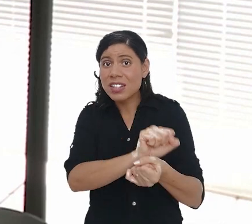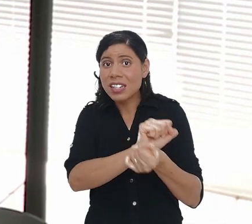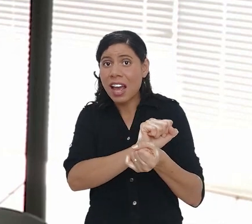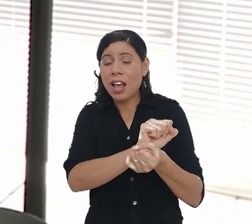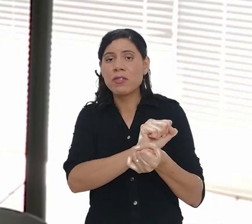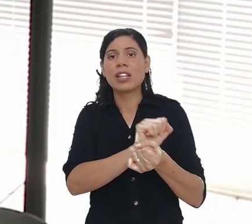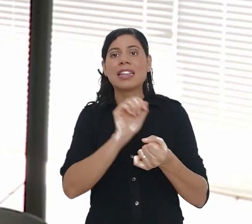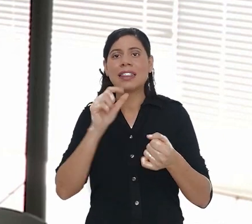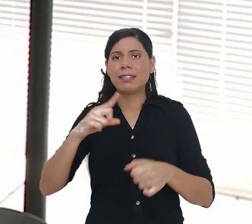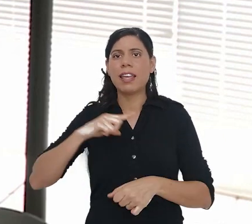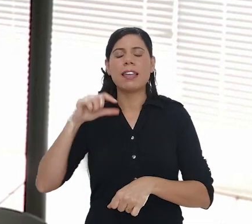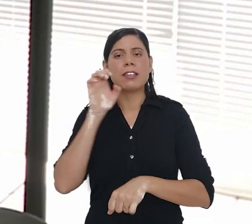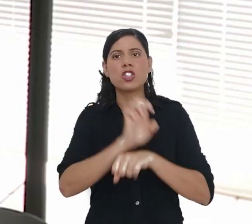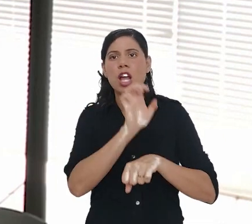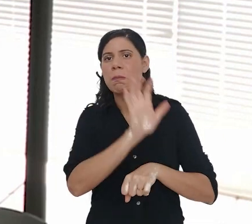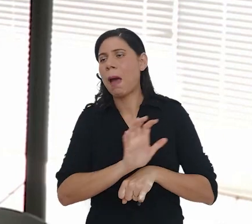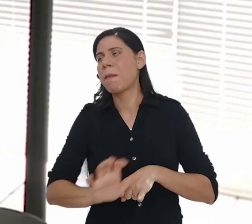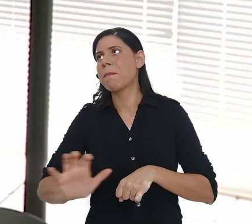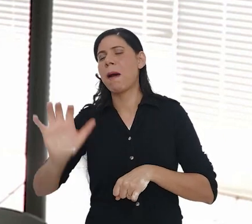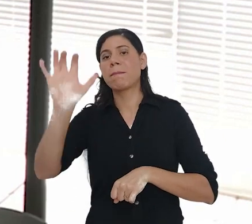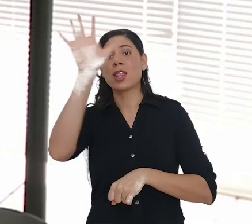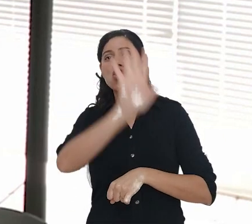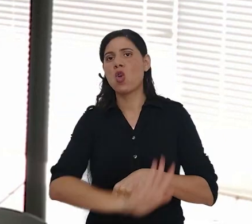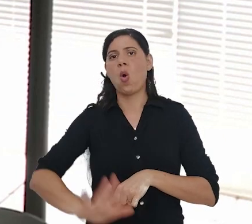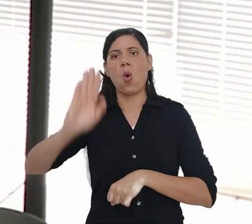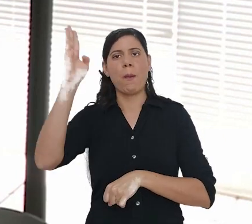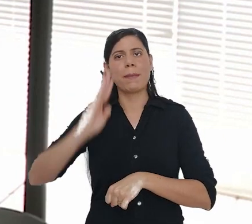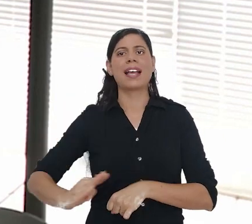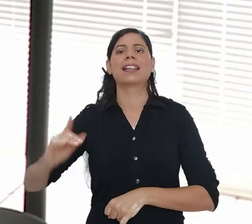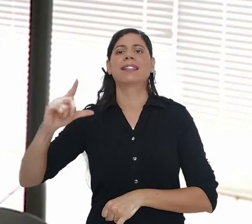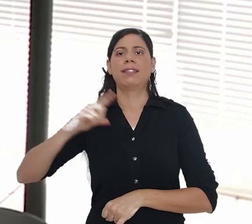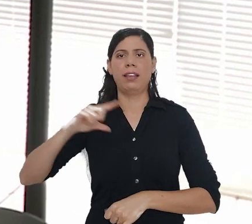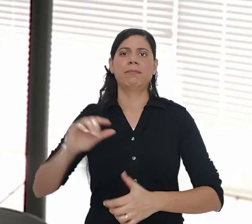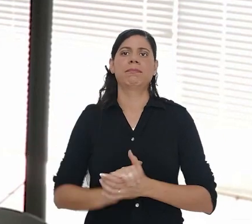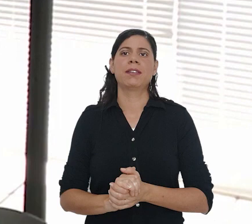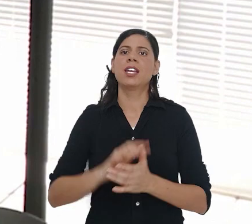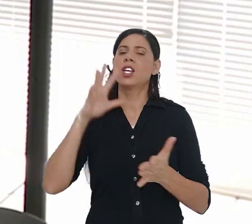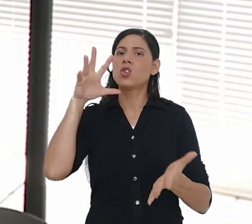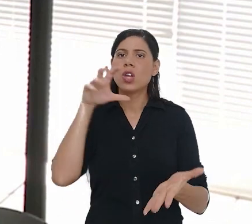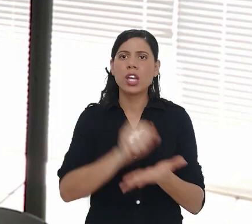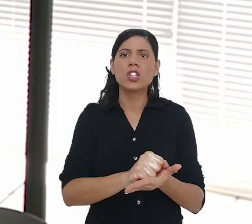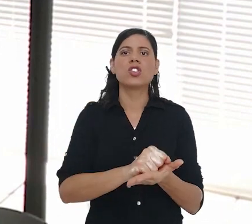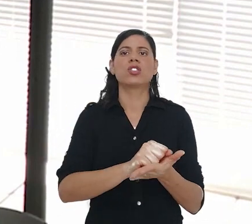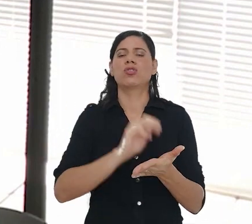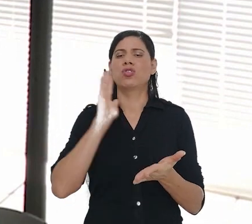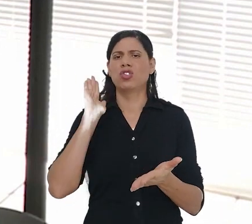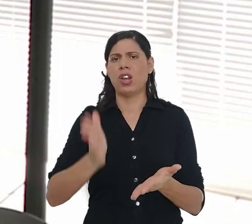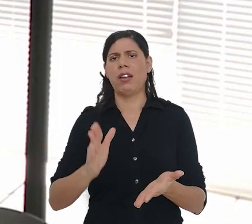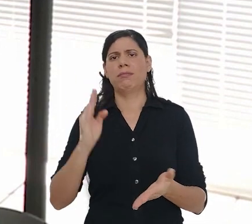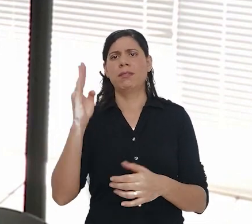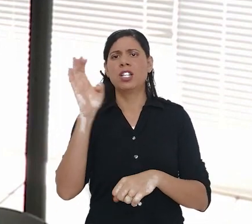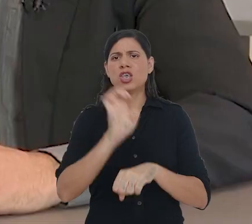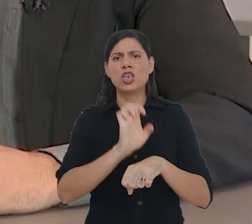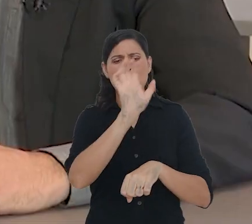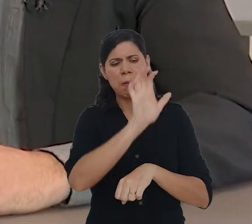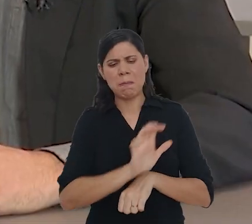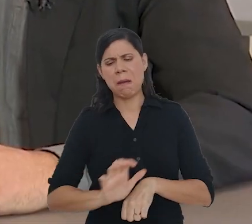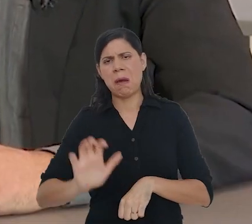em todos os estados do Brasil. Então, já há registros de resgates em todas as unidades da federação,